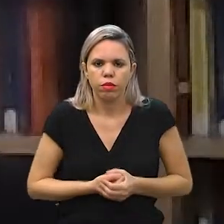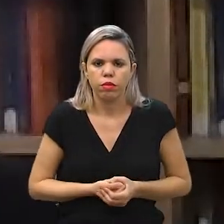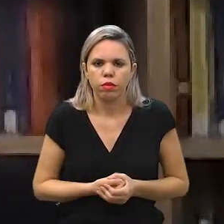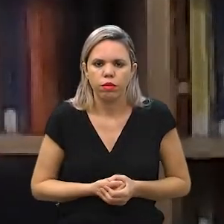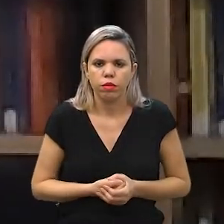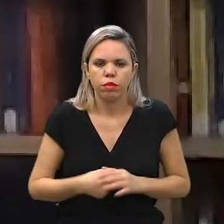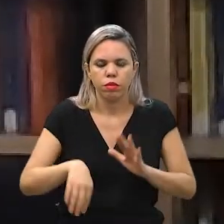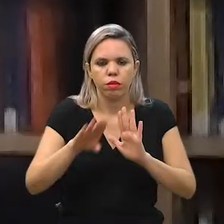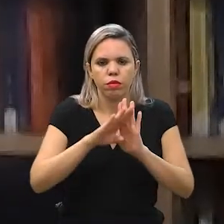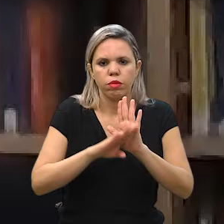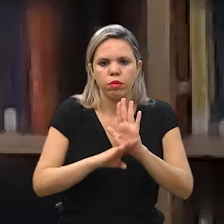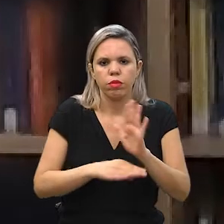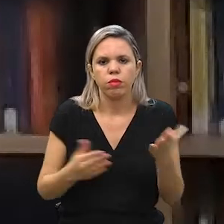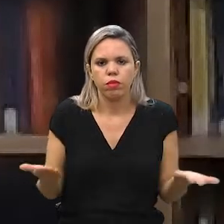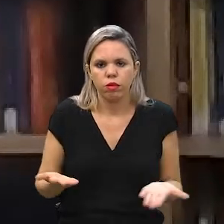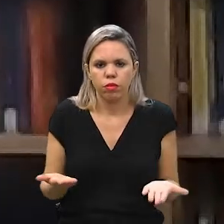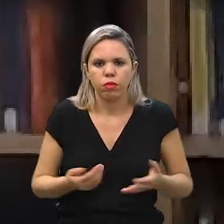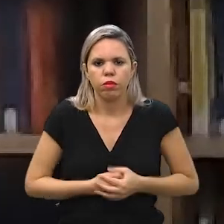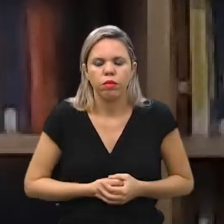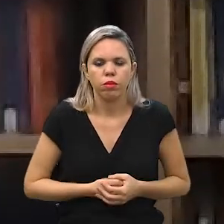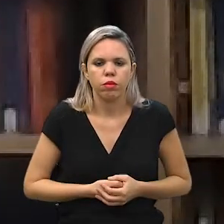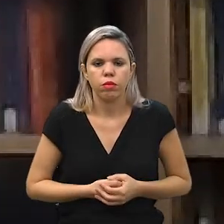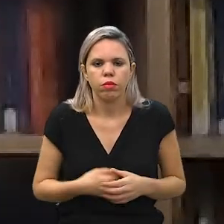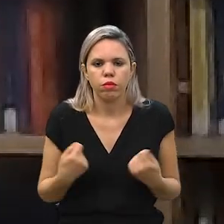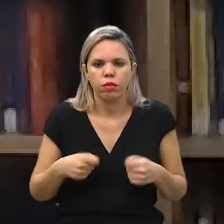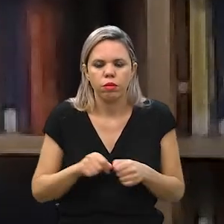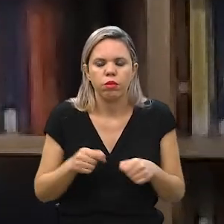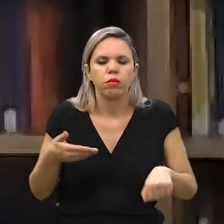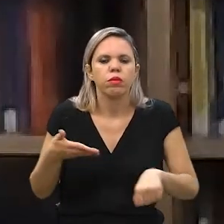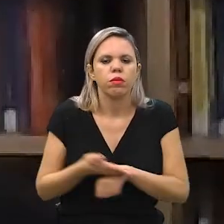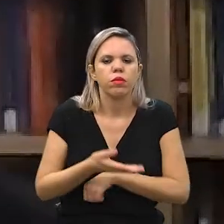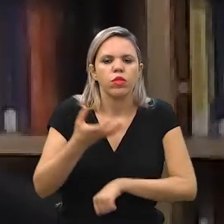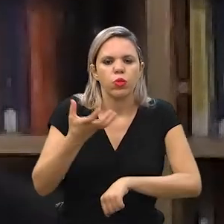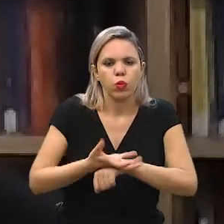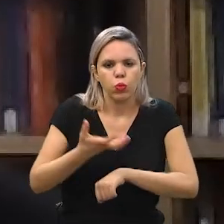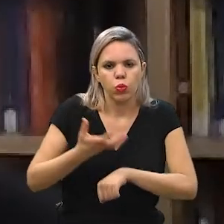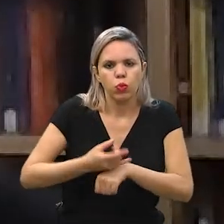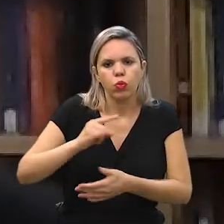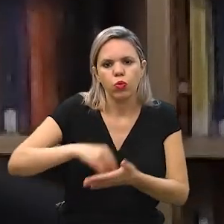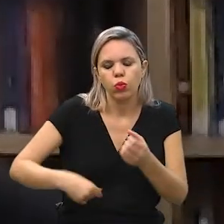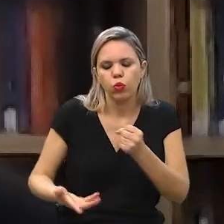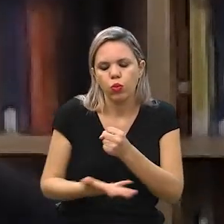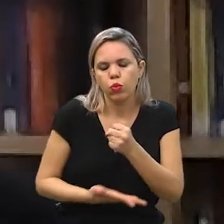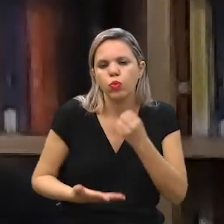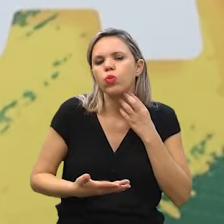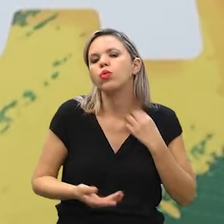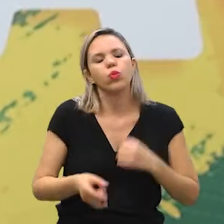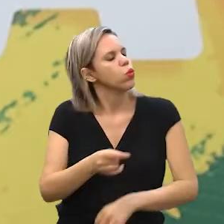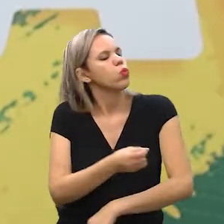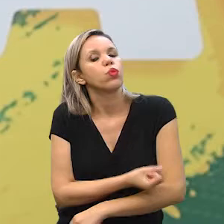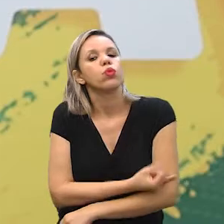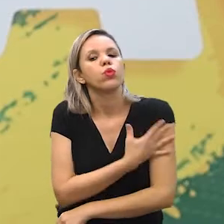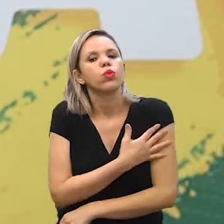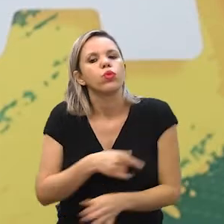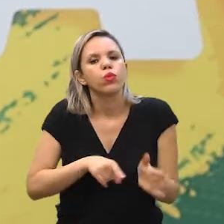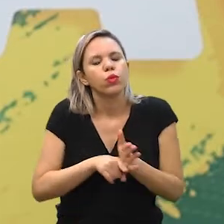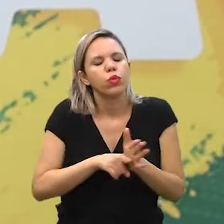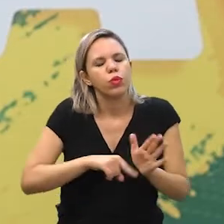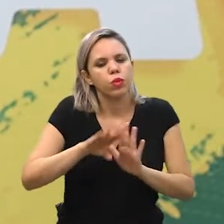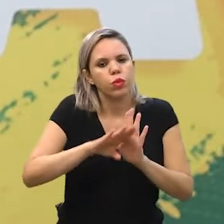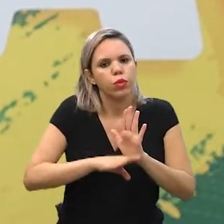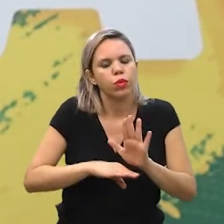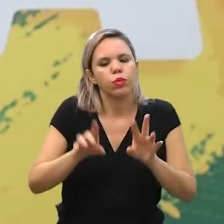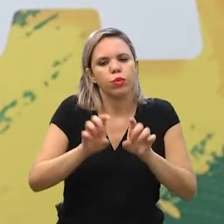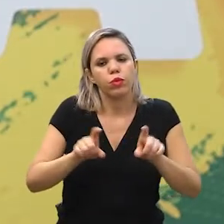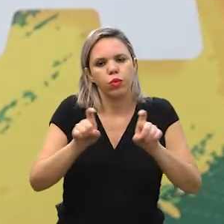da programação, hoje, deveria fazer parte do currículo desde esse ensino fundamental 1, estatística e programação.